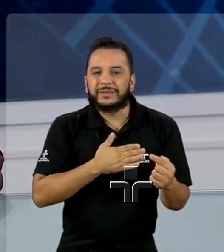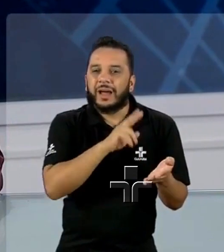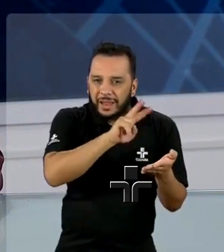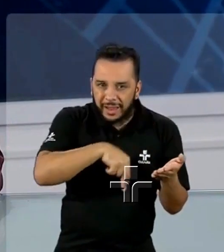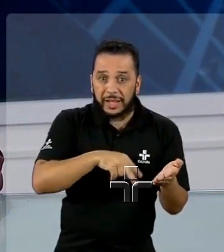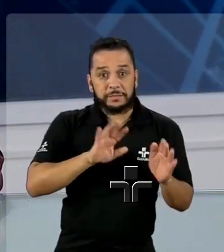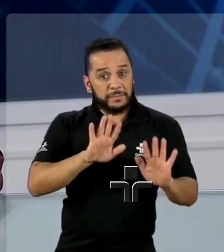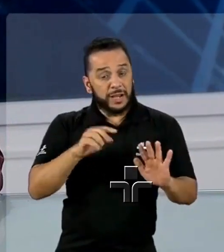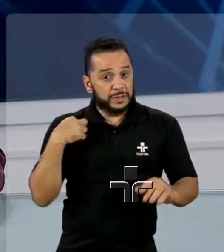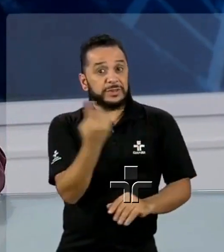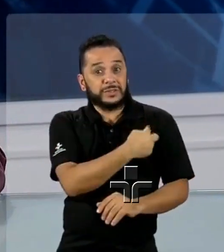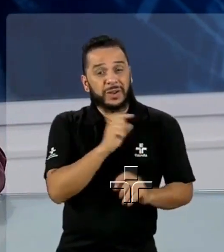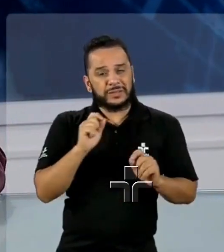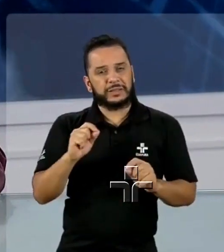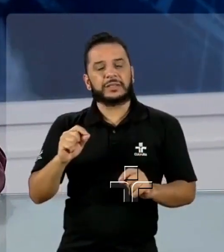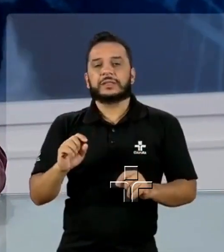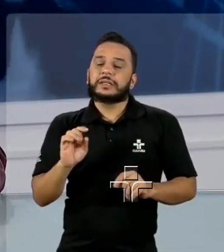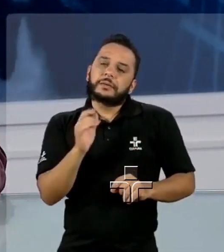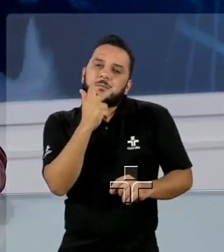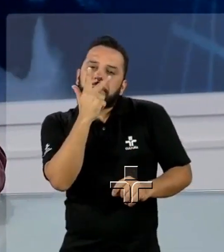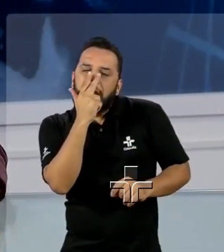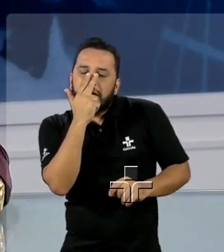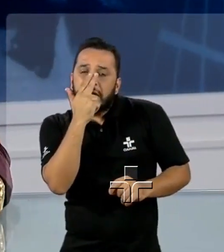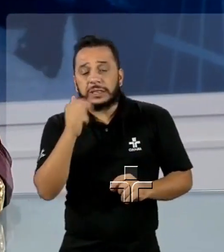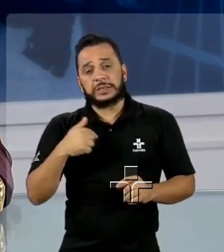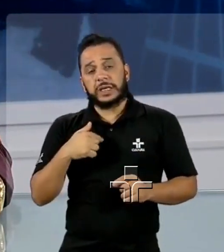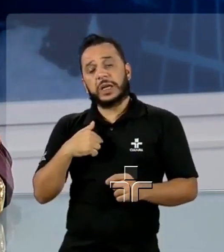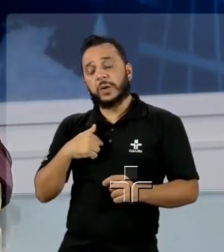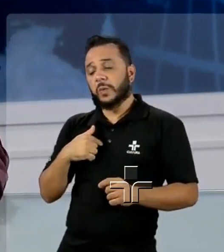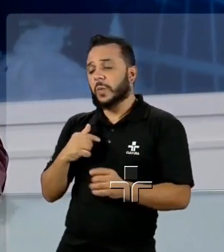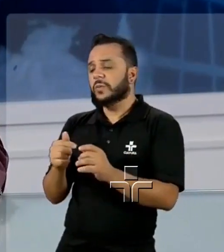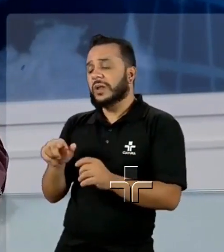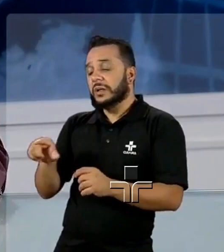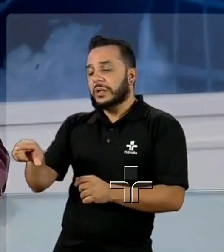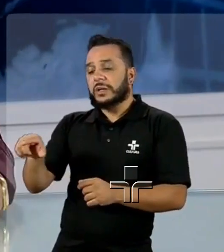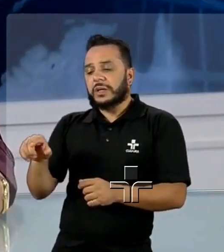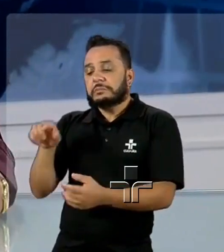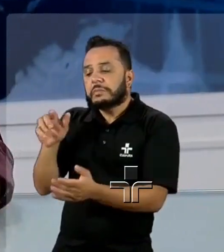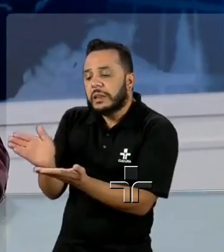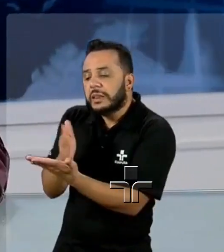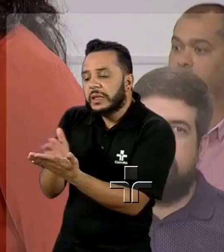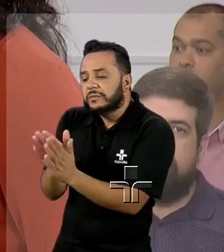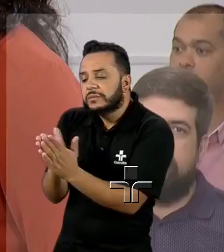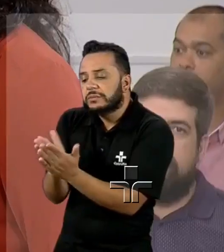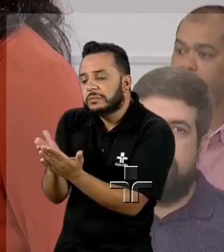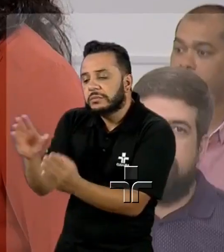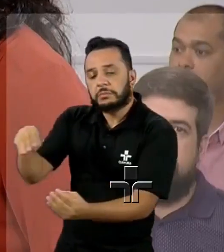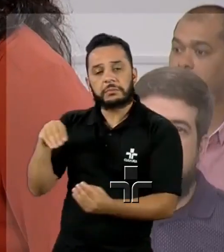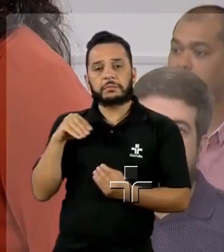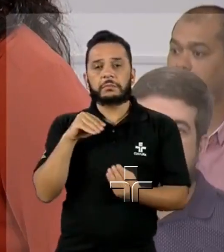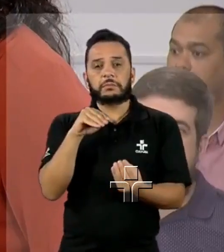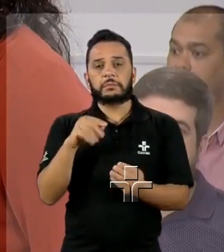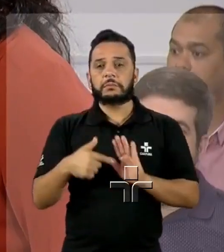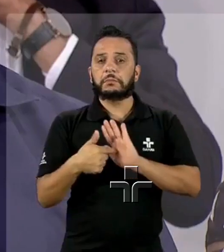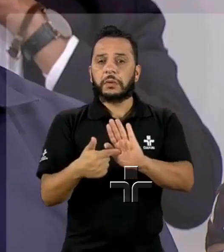está preocupado em passar a imagem daquilo que se acha que você devia gostar. Então, você mente. O Netflix, inclusive,